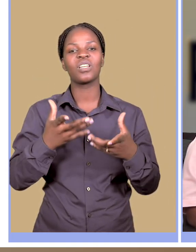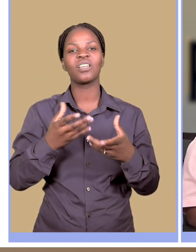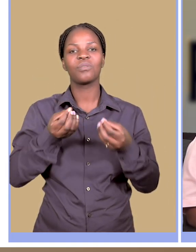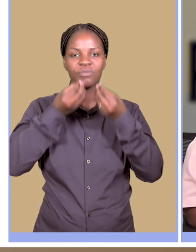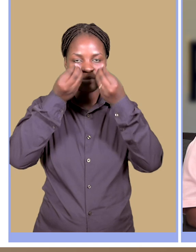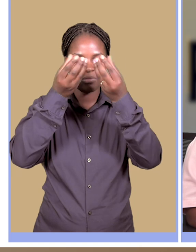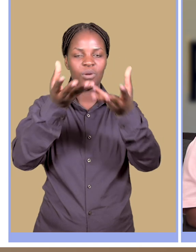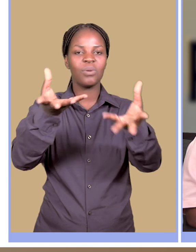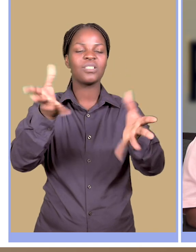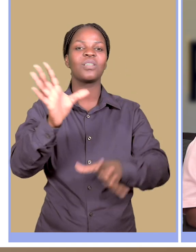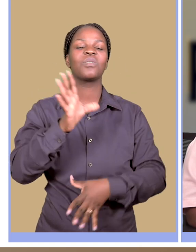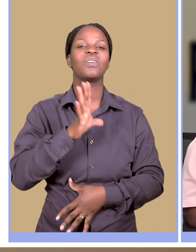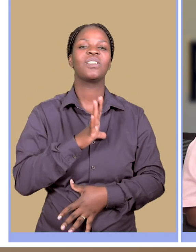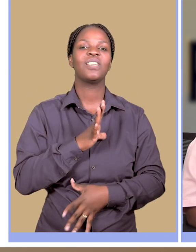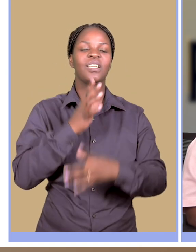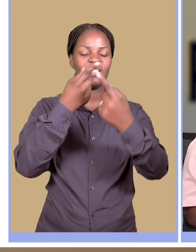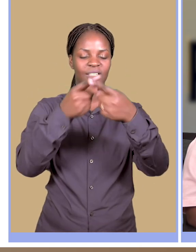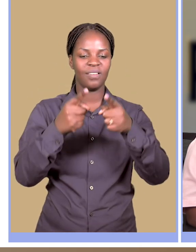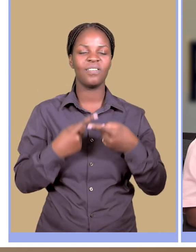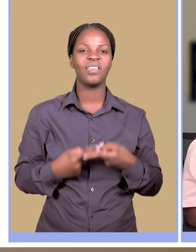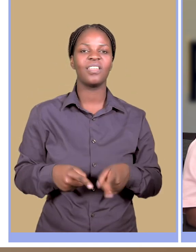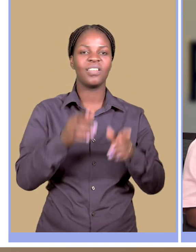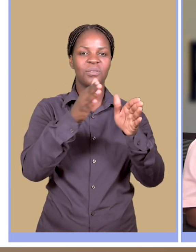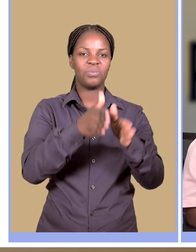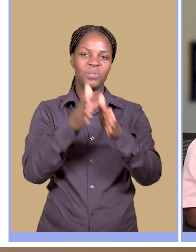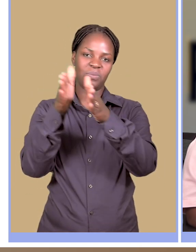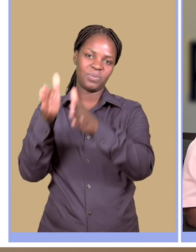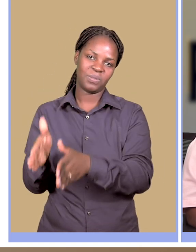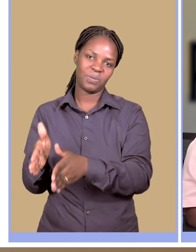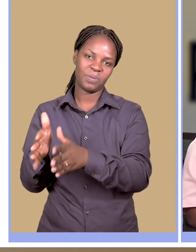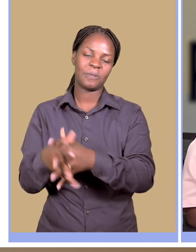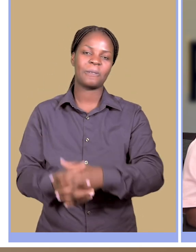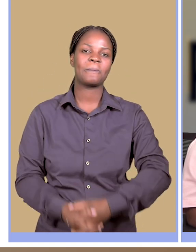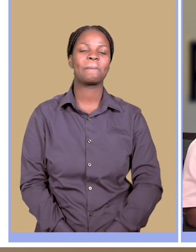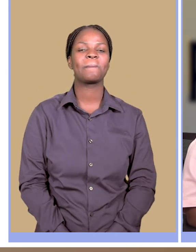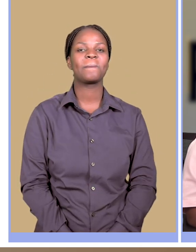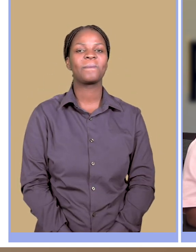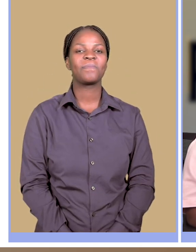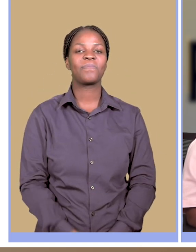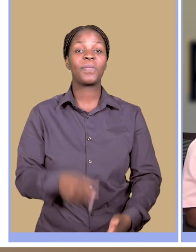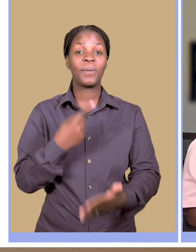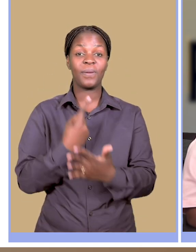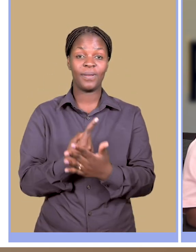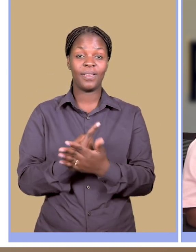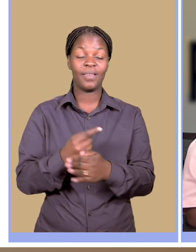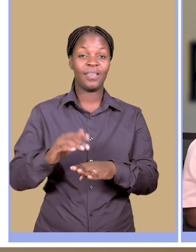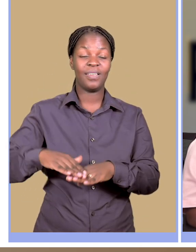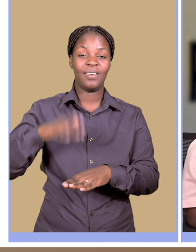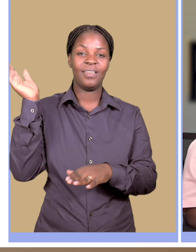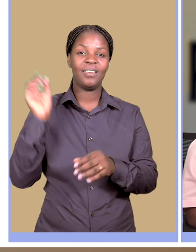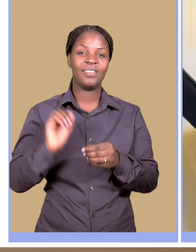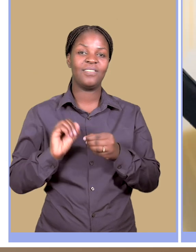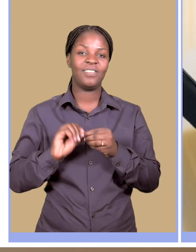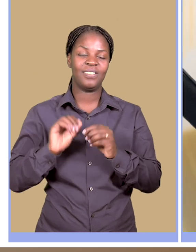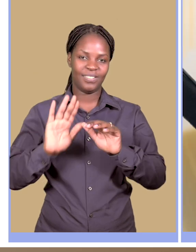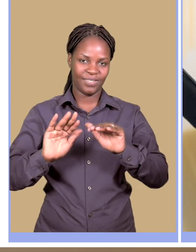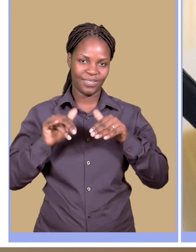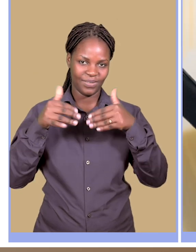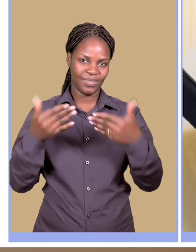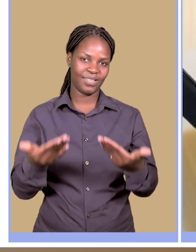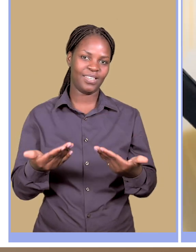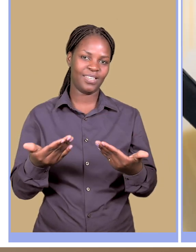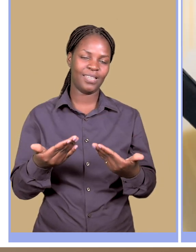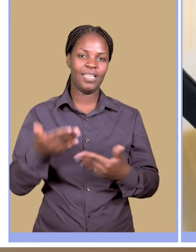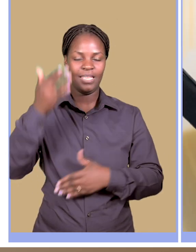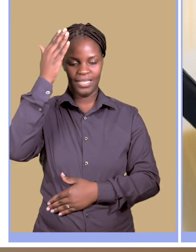teremos a possibilidade de fazer a mensagem chegar a diferentes grupos de pessoas. O mais importante é que